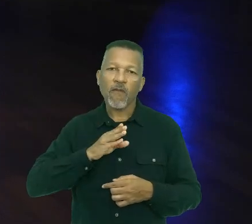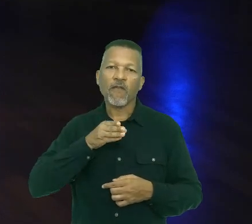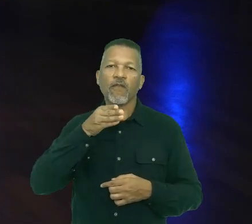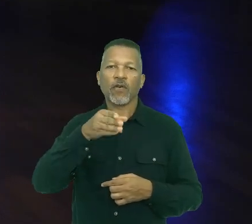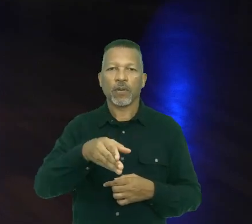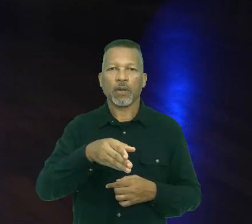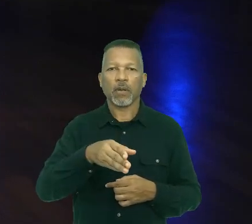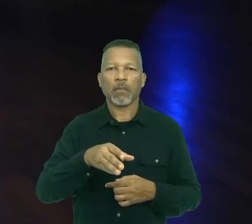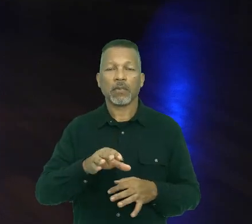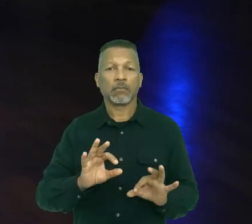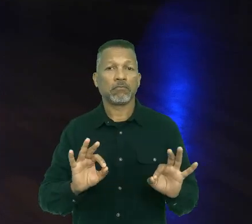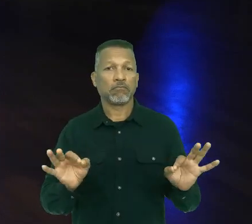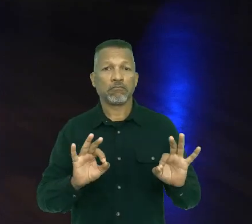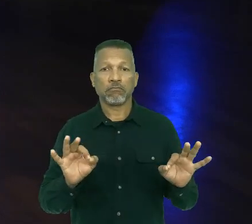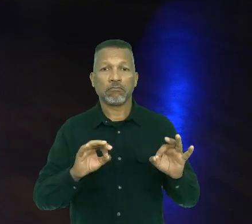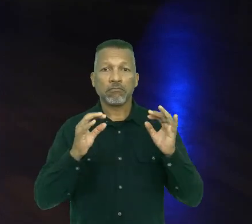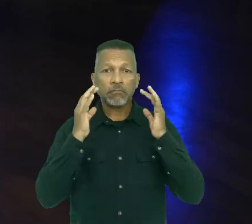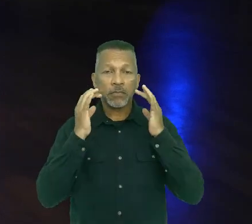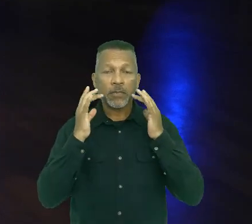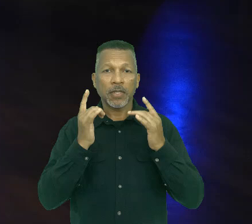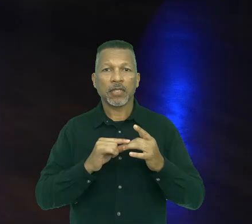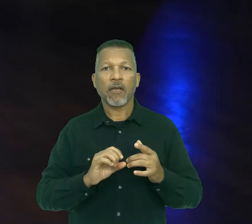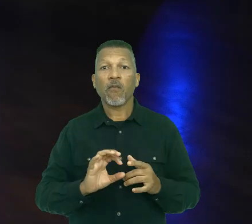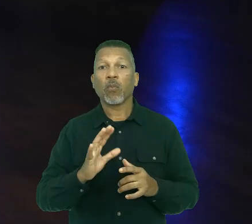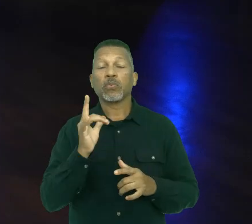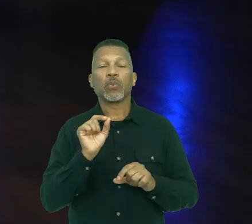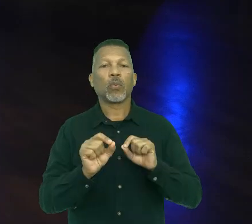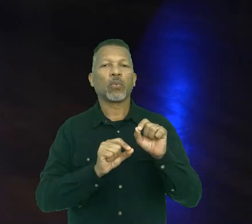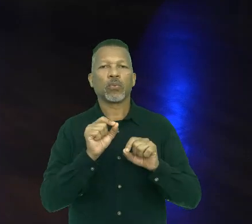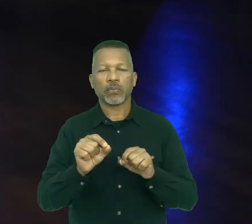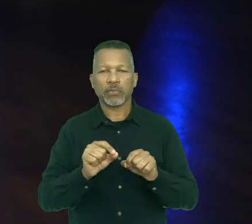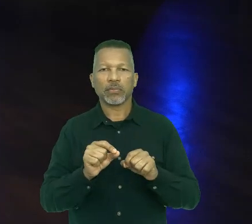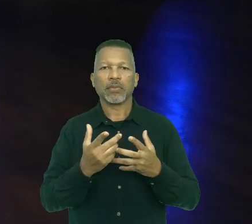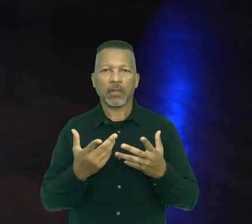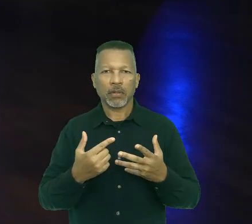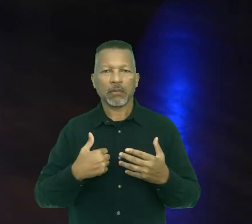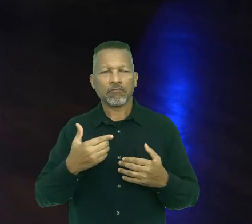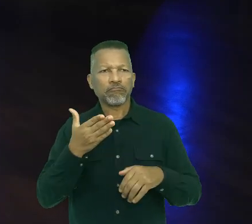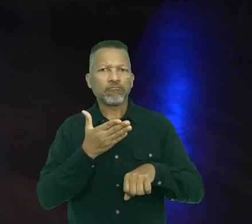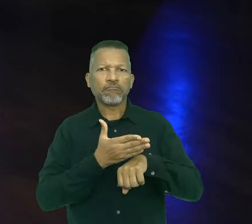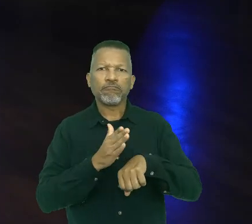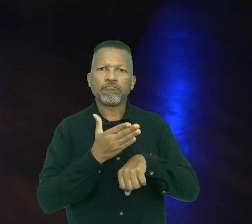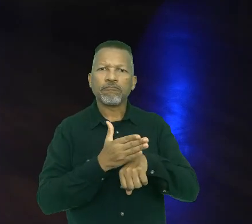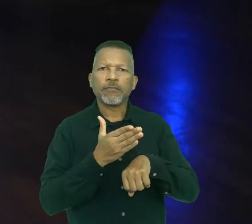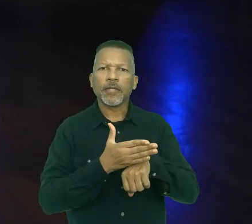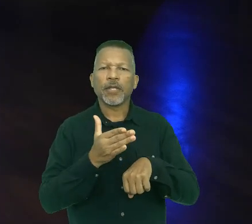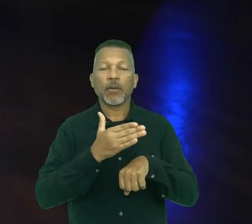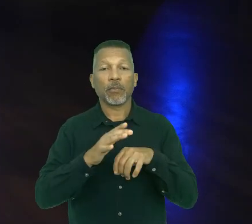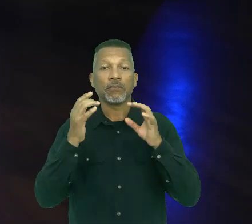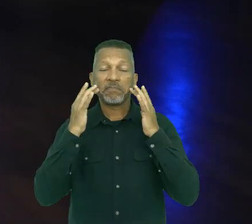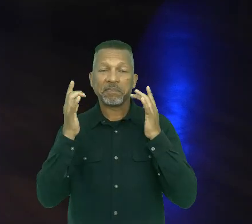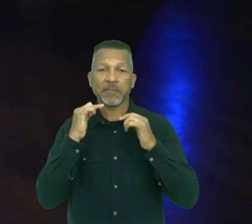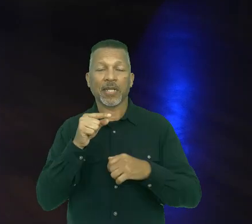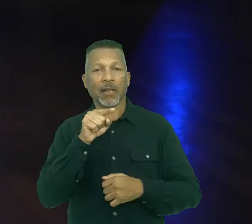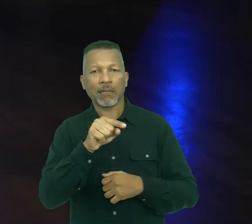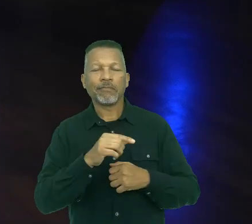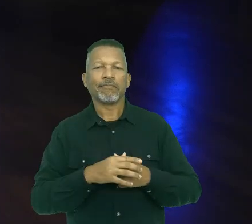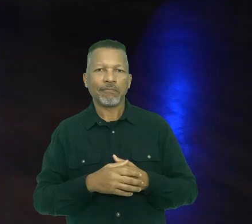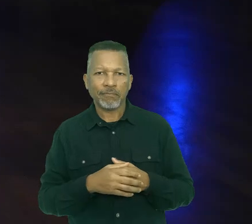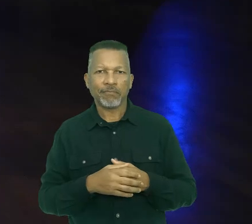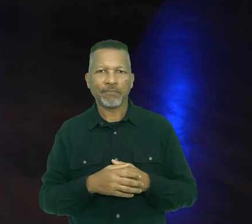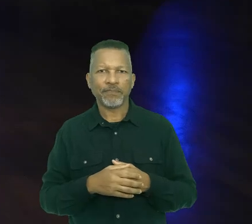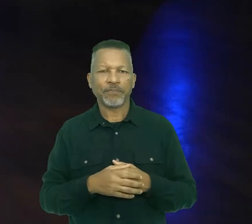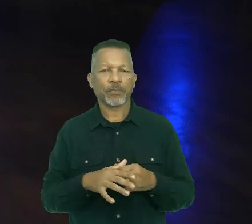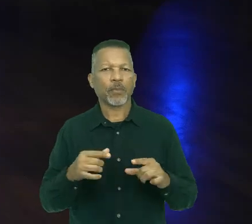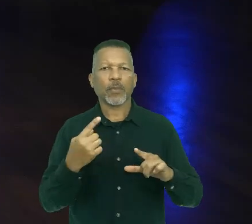Só que não tinha peça. O que estava acontecendo era que o grupo Clay Diácono estava ensaiando uma peça de teatro lá.